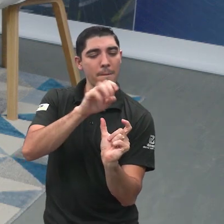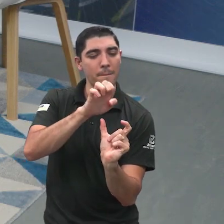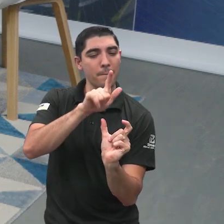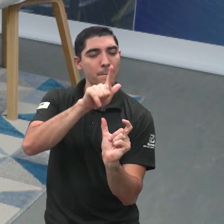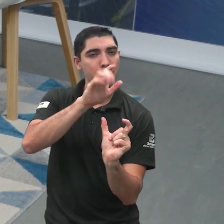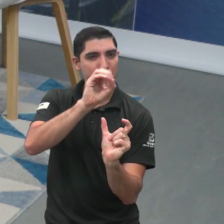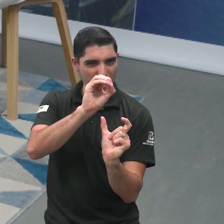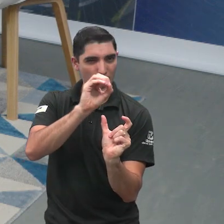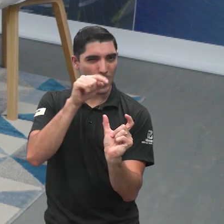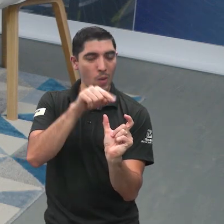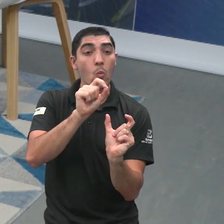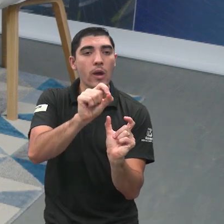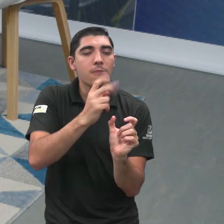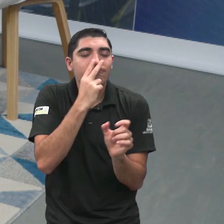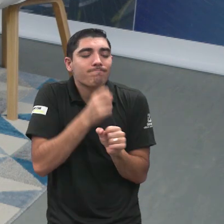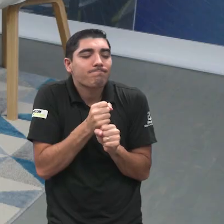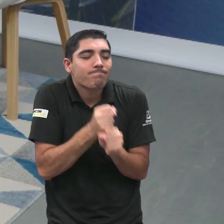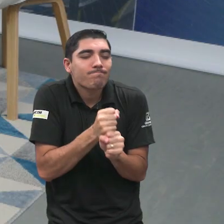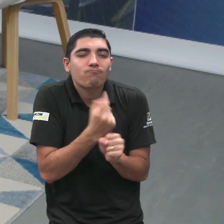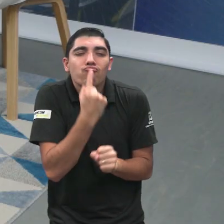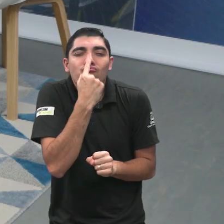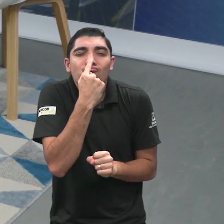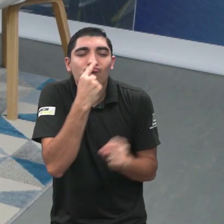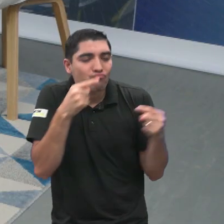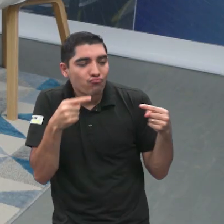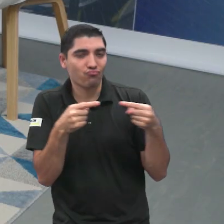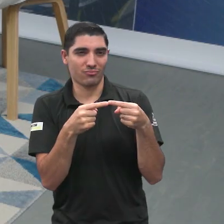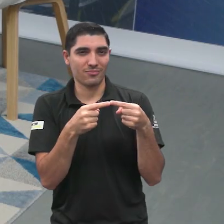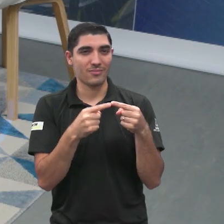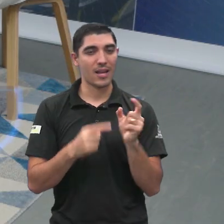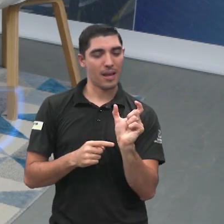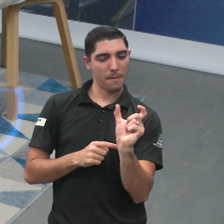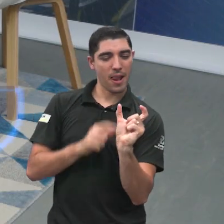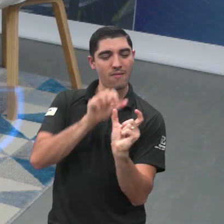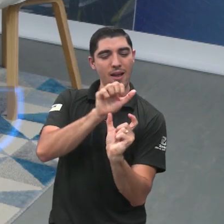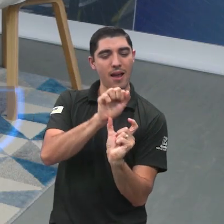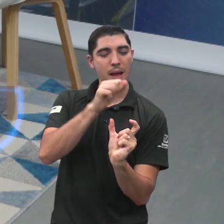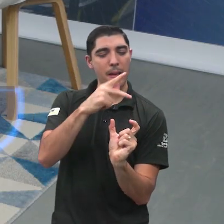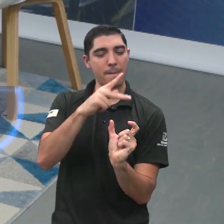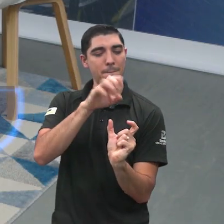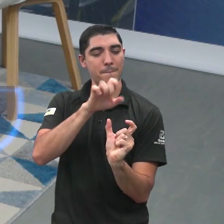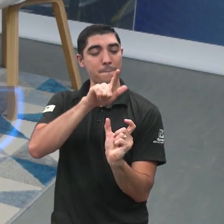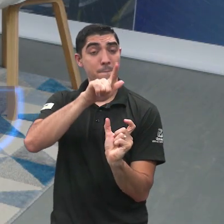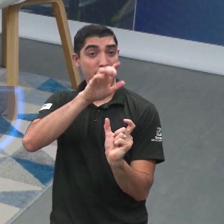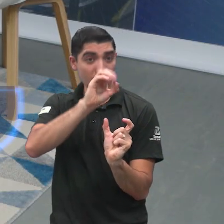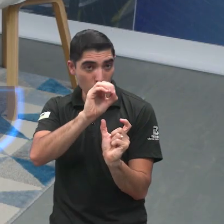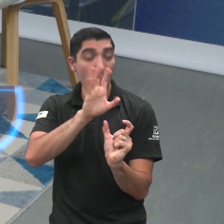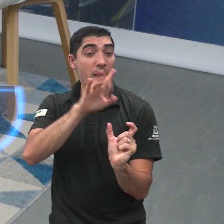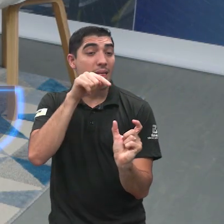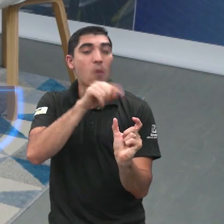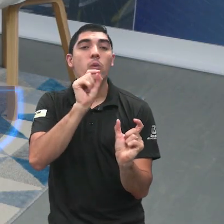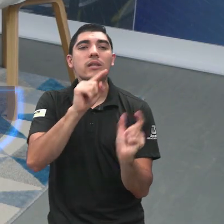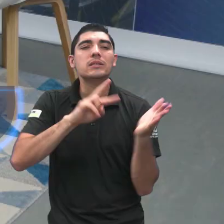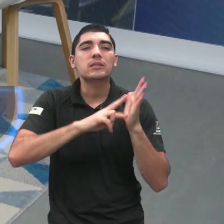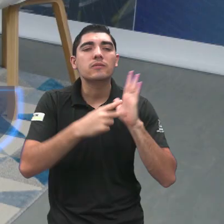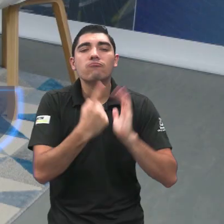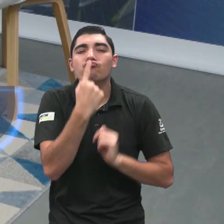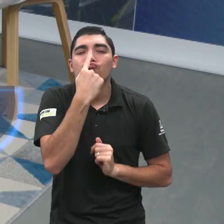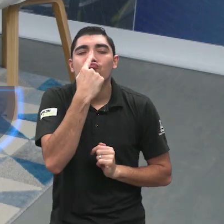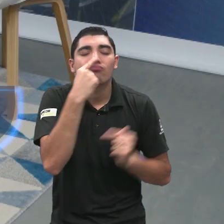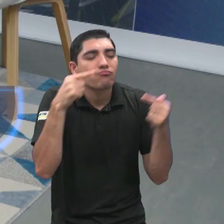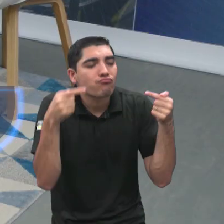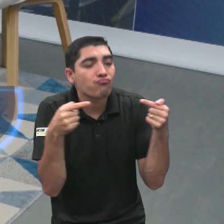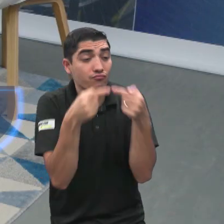da psicologia, a gente traduz como, nós usamos a palavra apego, mas principalmente o vínculo, né? Então, quando o pai tem a oportunidade,